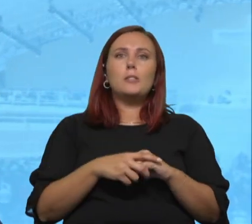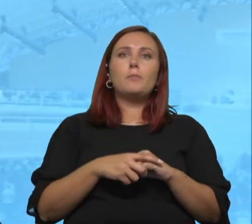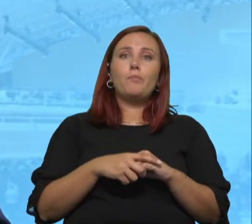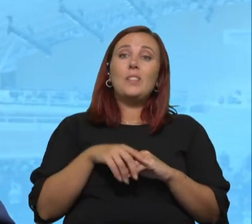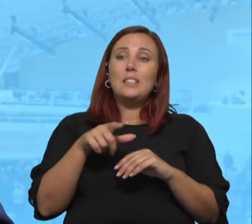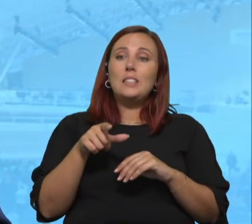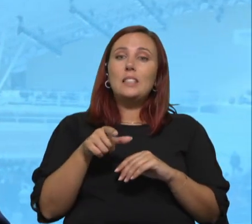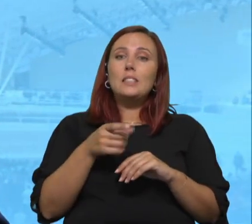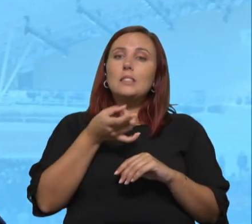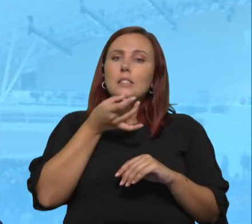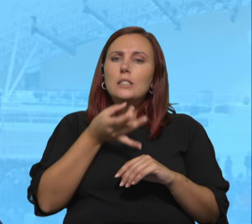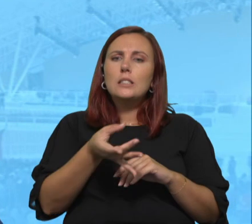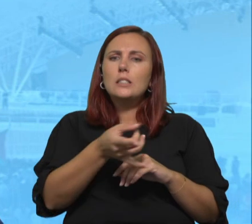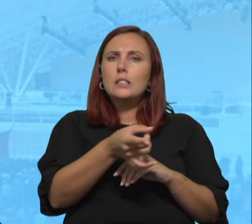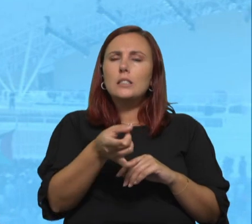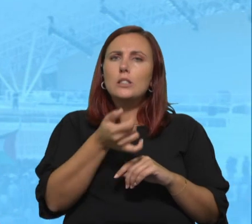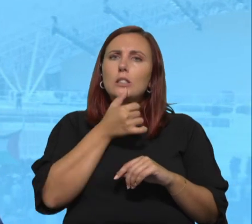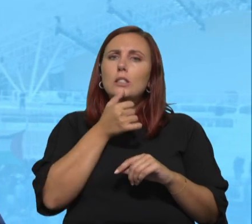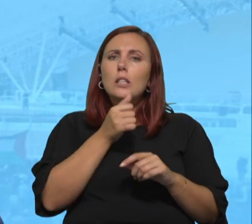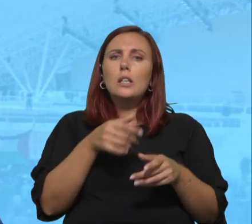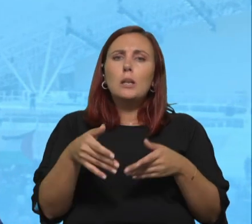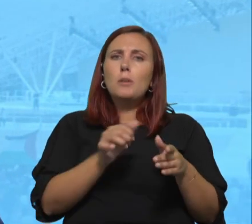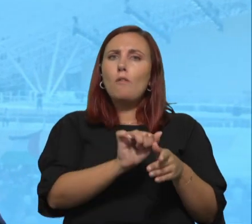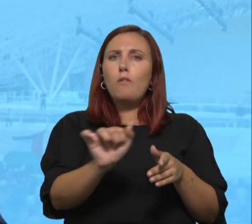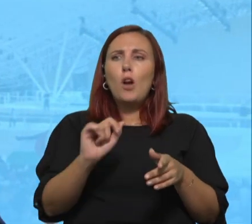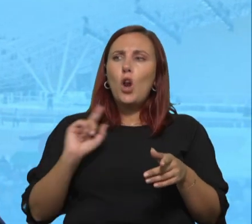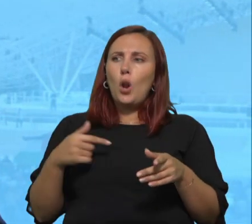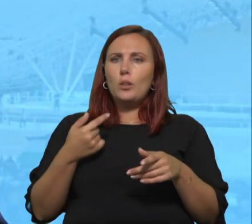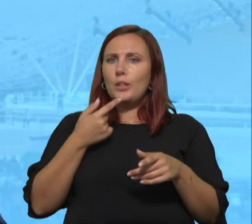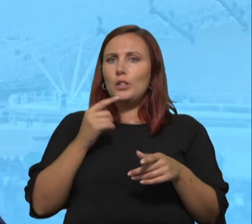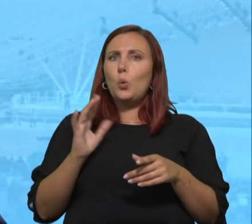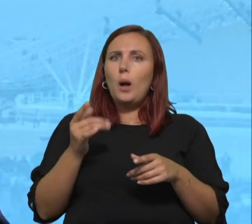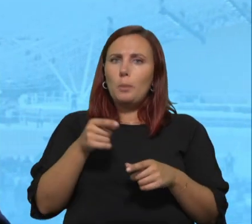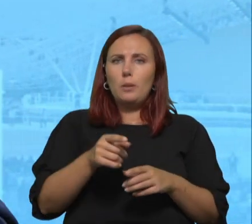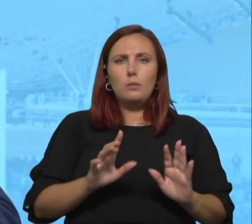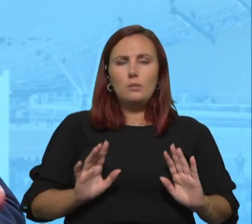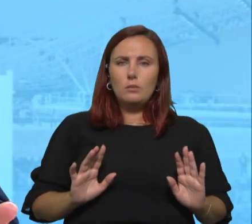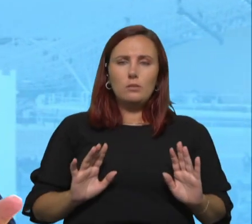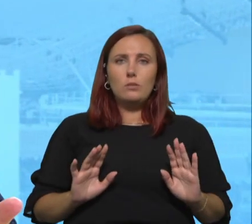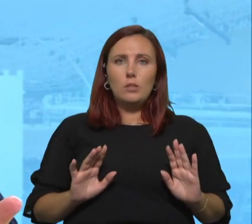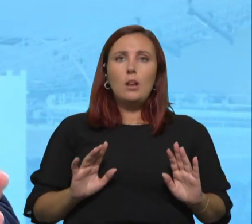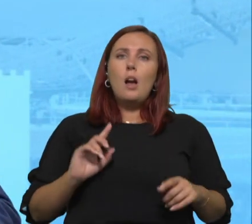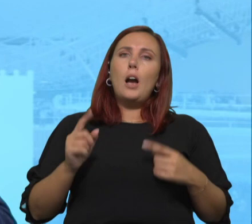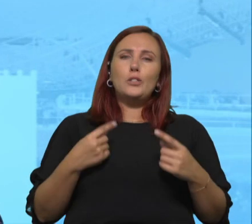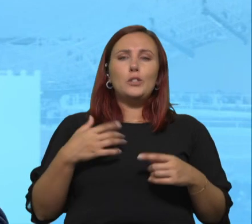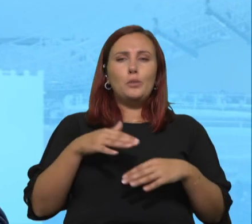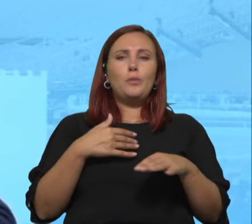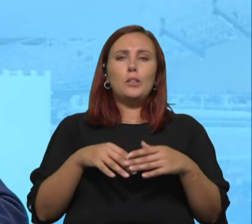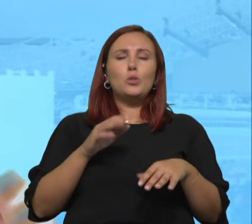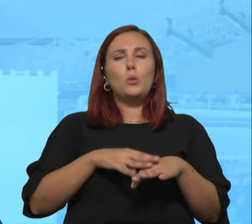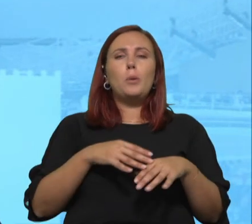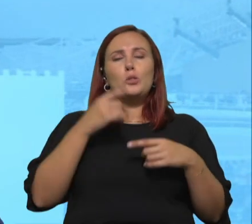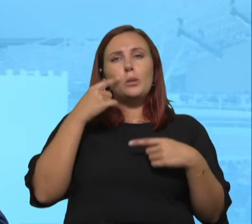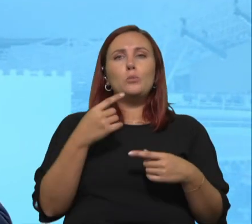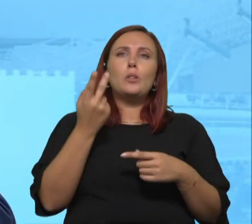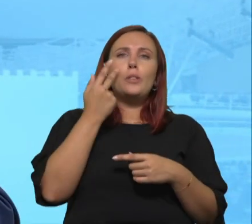a definir o caminho e não nós sempre a definir o caminho. Às vezes fazemos-lo convencidos de que lhes estamos a